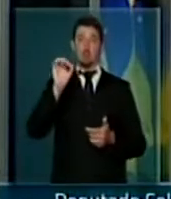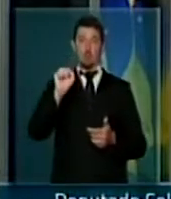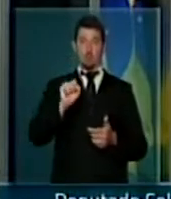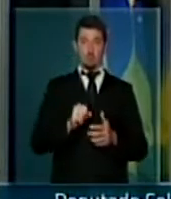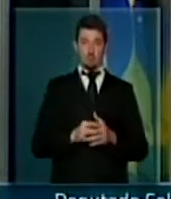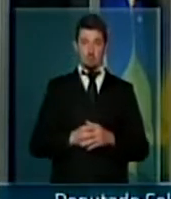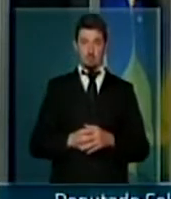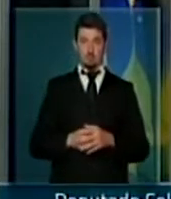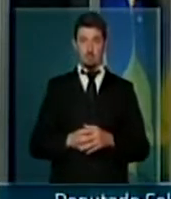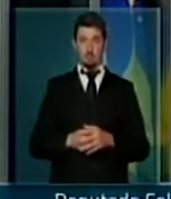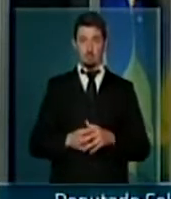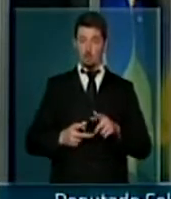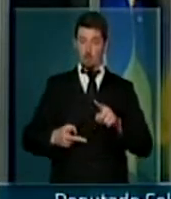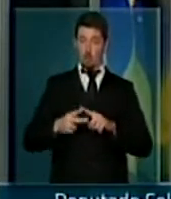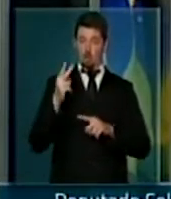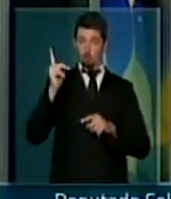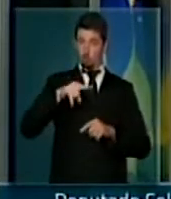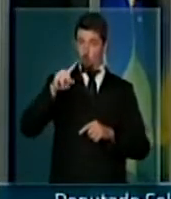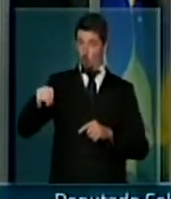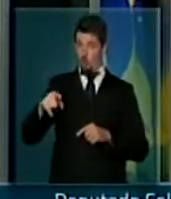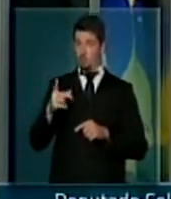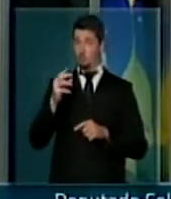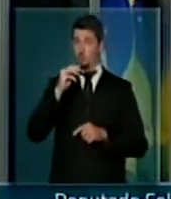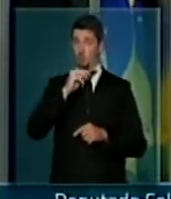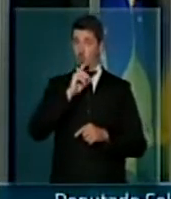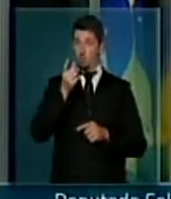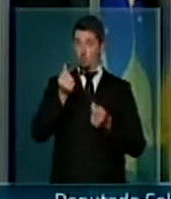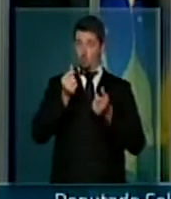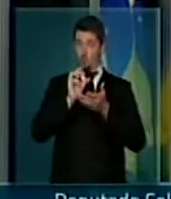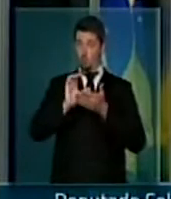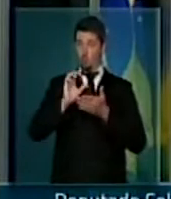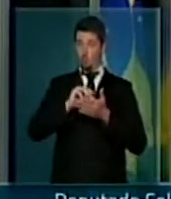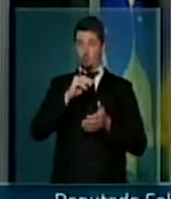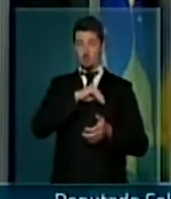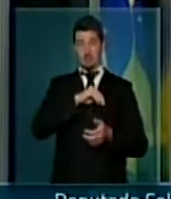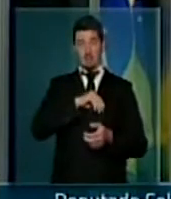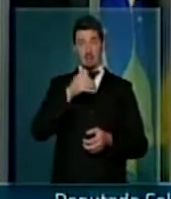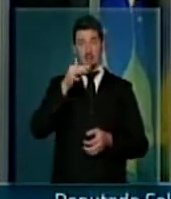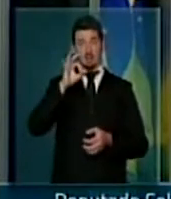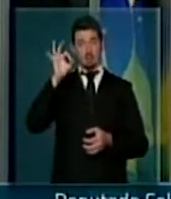meta: cortar os custos sobre os salários em